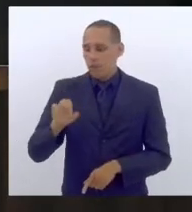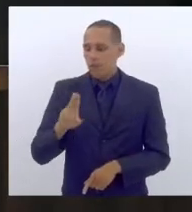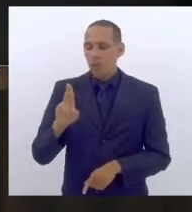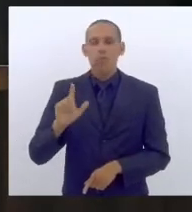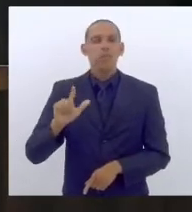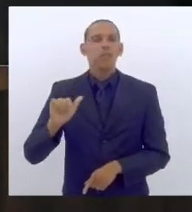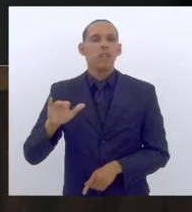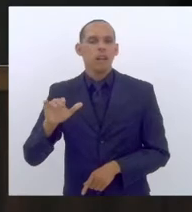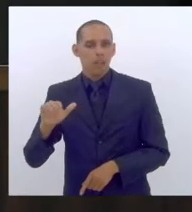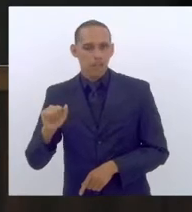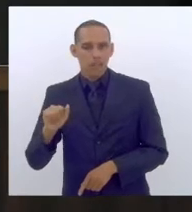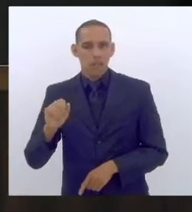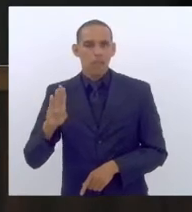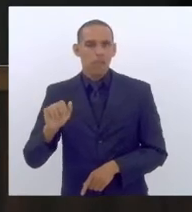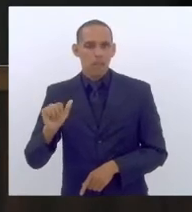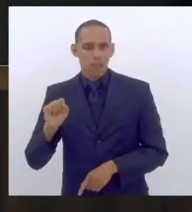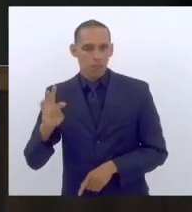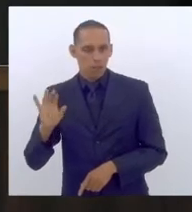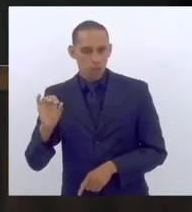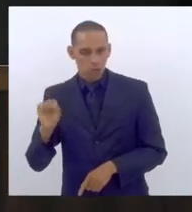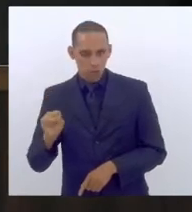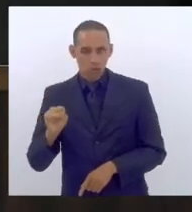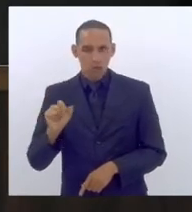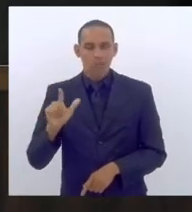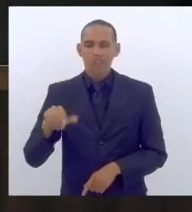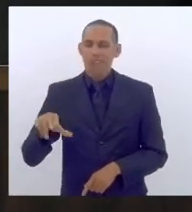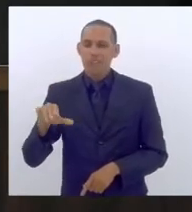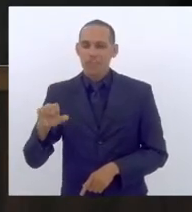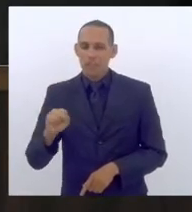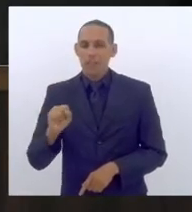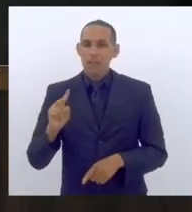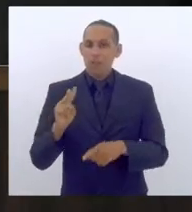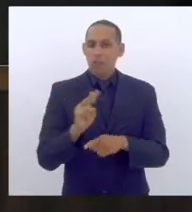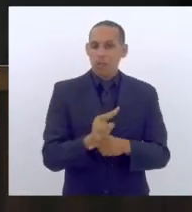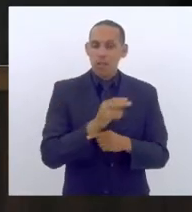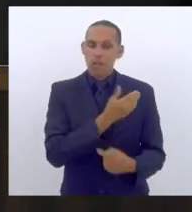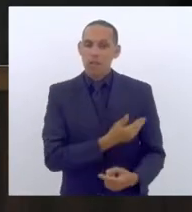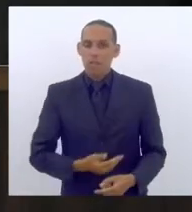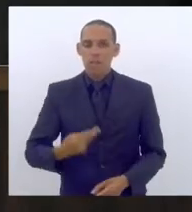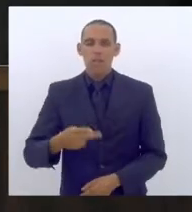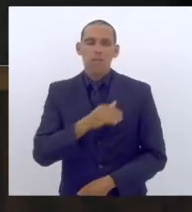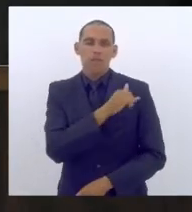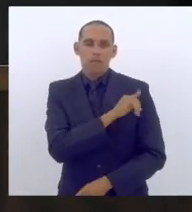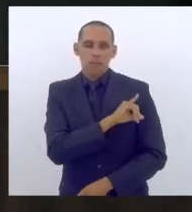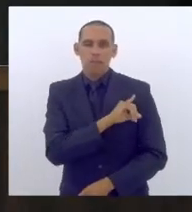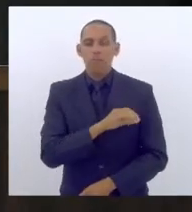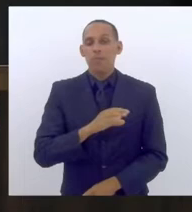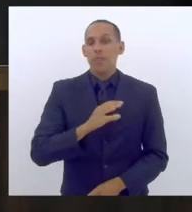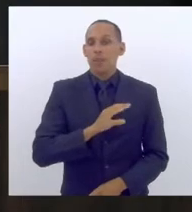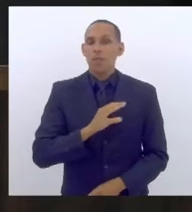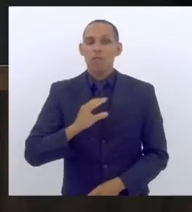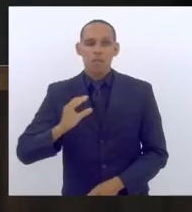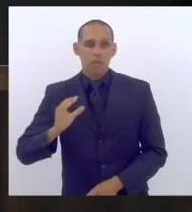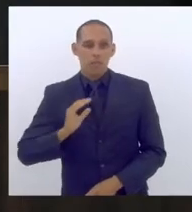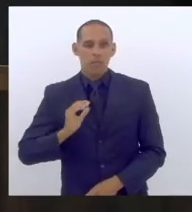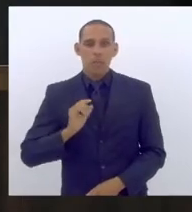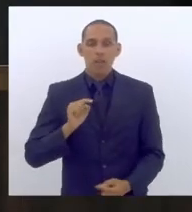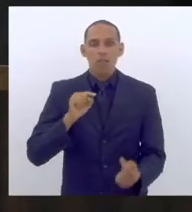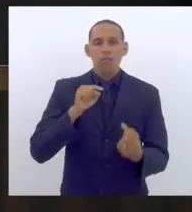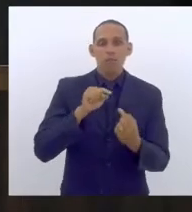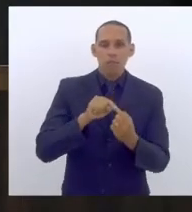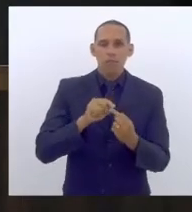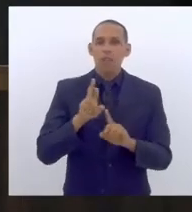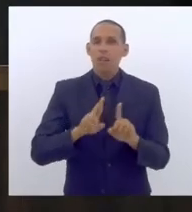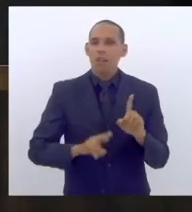Bastos links defensora pública do Estado do Rio de Janeiro parecida comissão de normas eternas e proporções externas favorável relatou Deputado Tiago